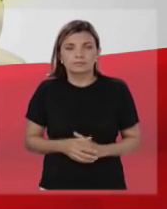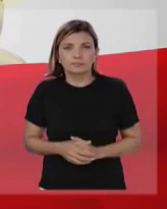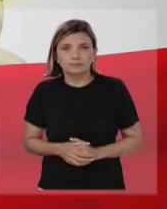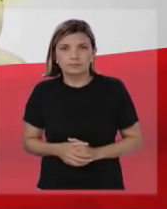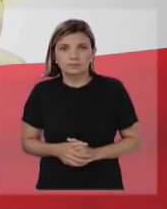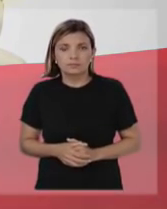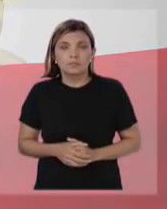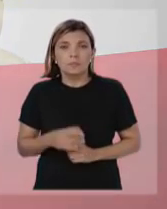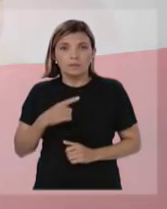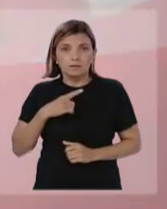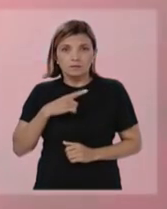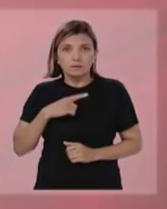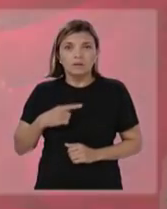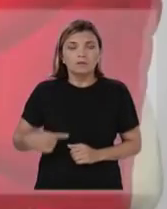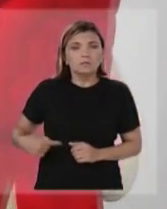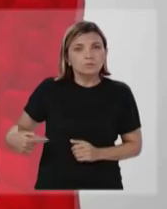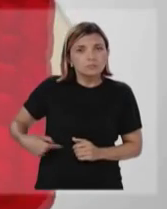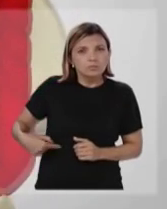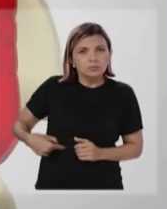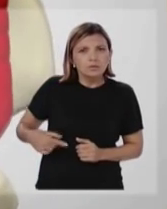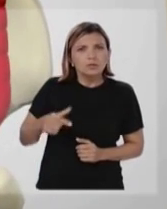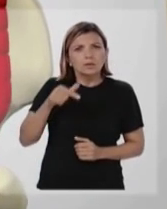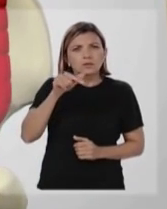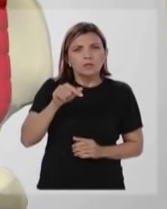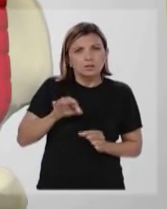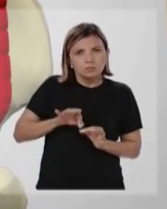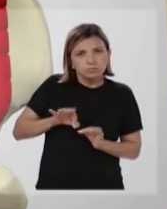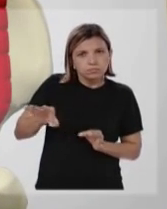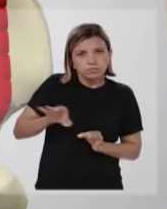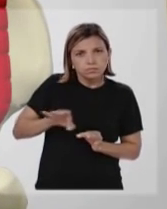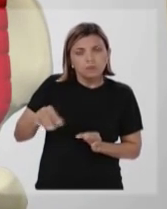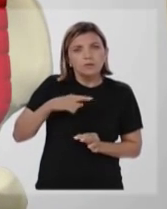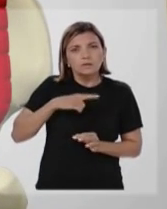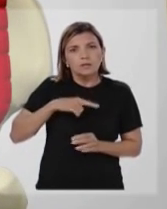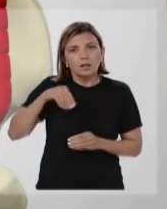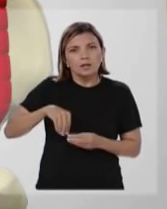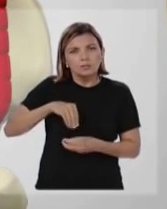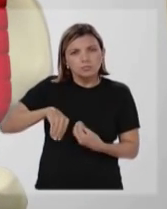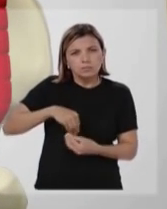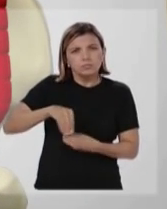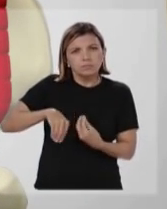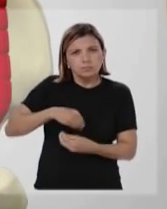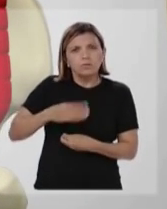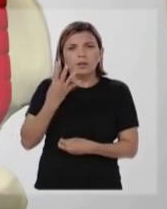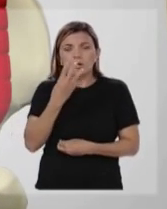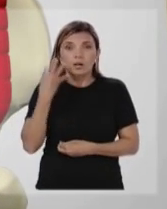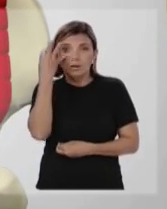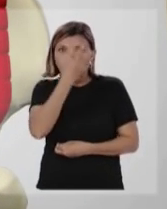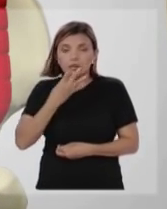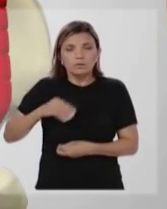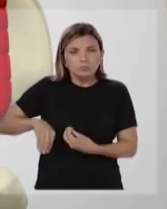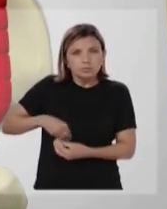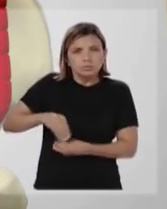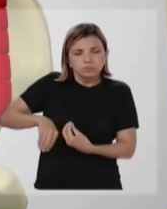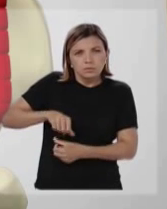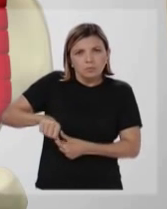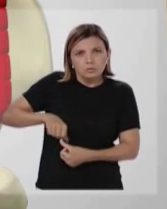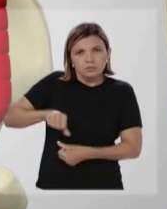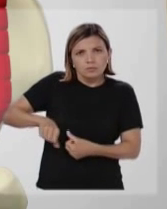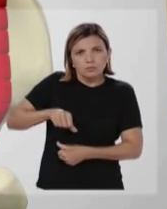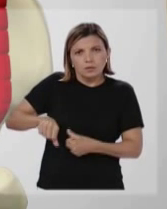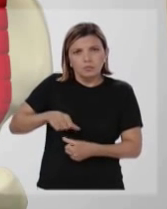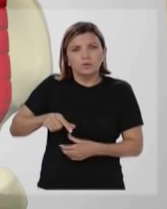micropartículas. O intestino delgado tem cerca de 7 metros e é onde o quimo vai ficar por umas 4 horas.